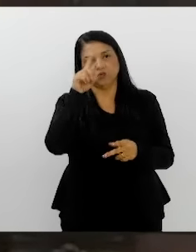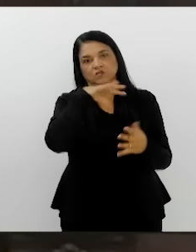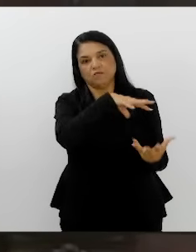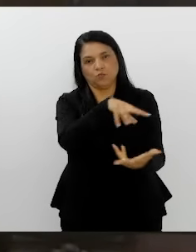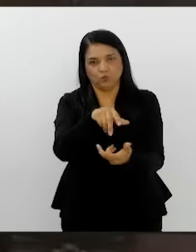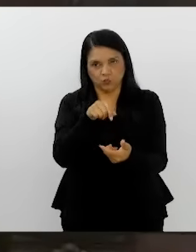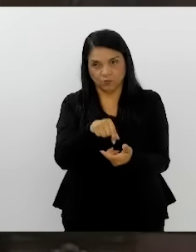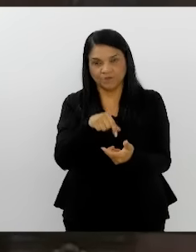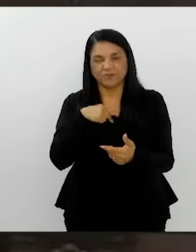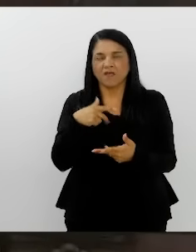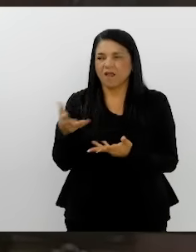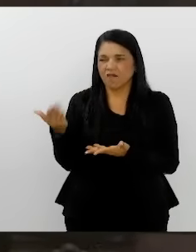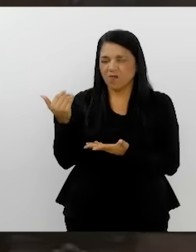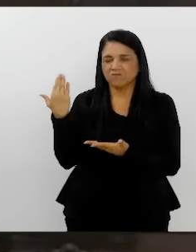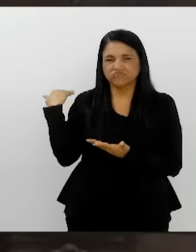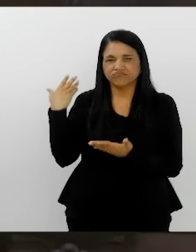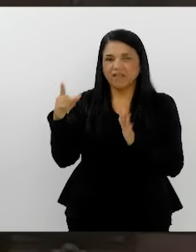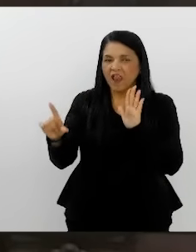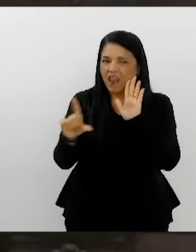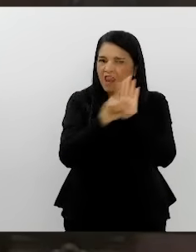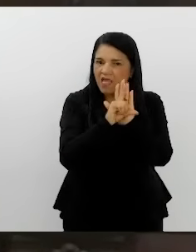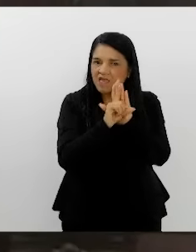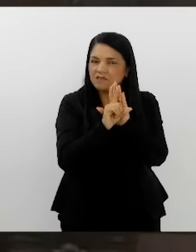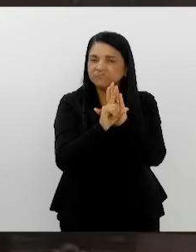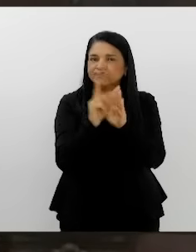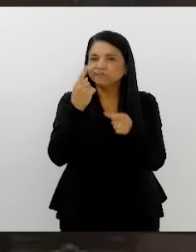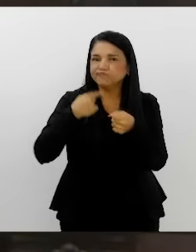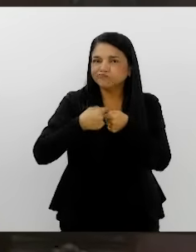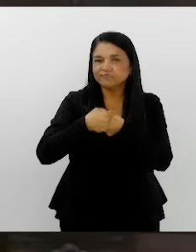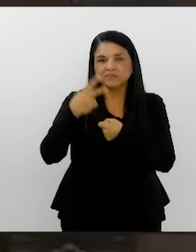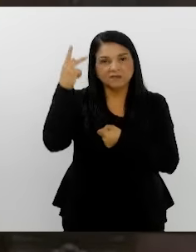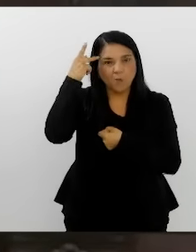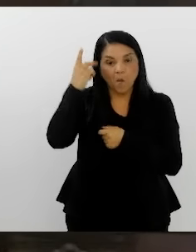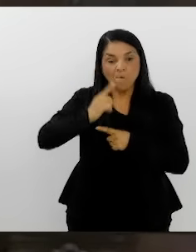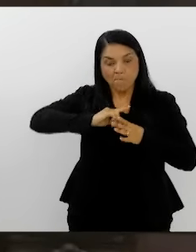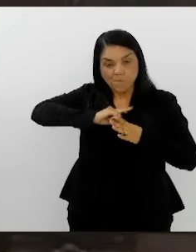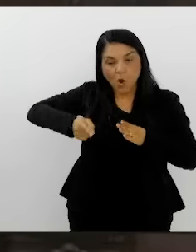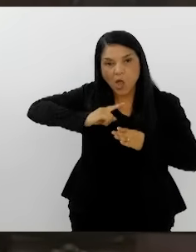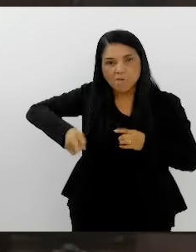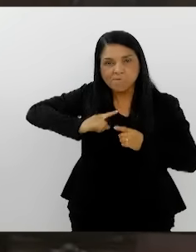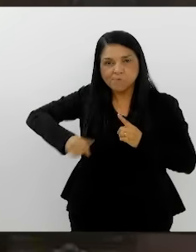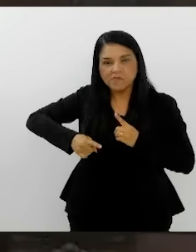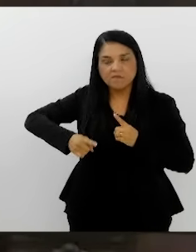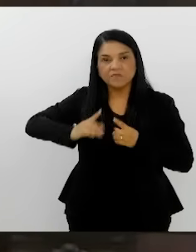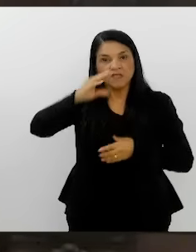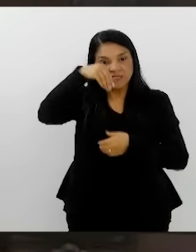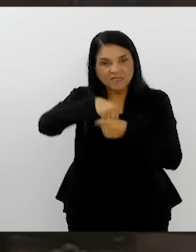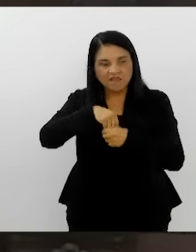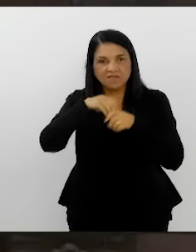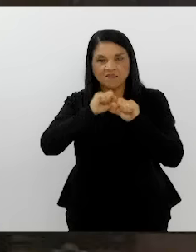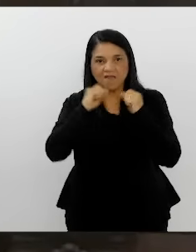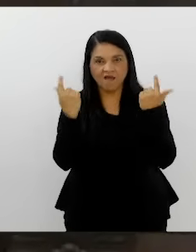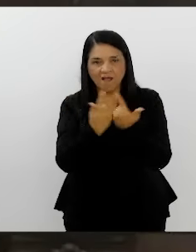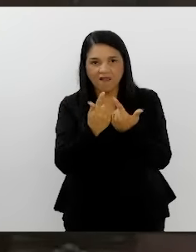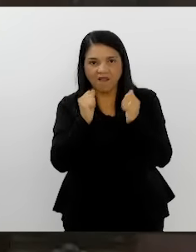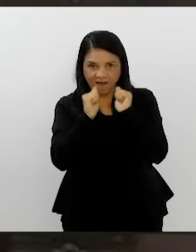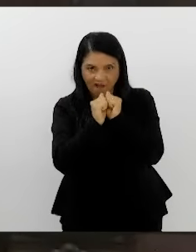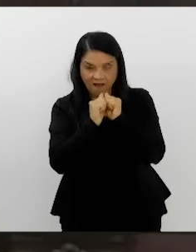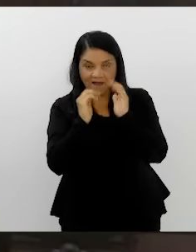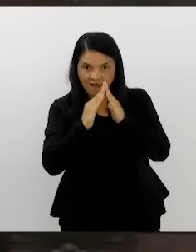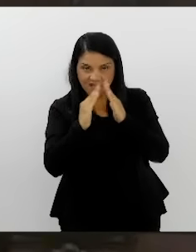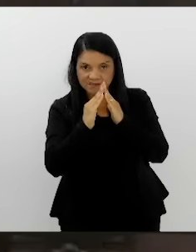viu uma lei no interior de São Paulo que proíbe, dentro da Casa Legislativa, que se comece a